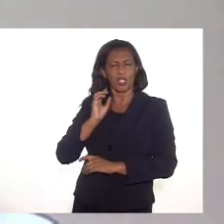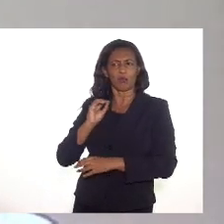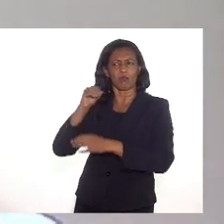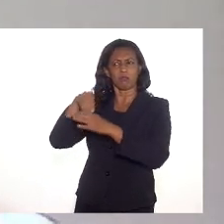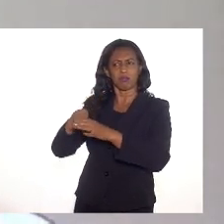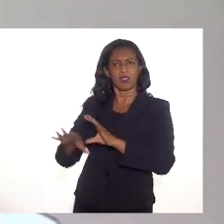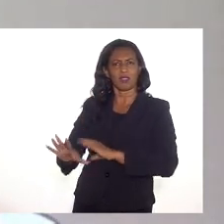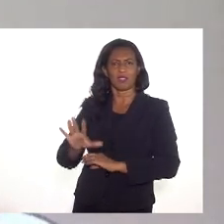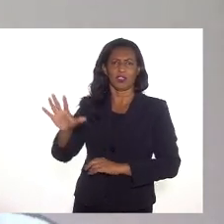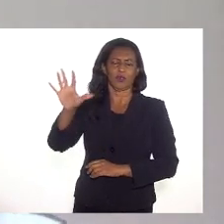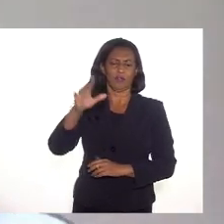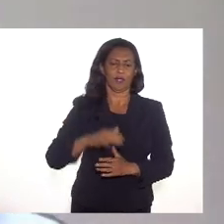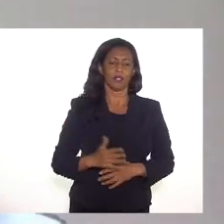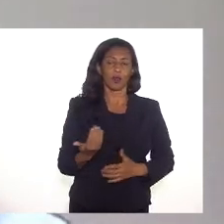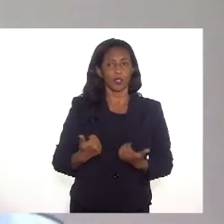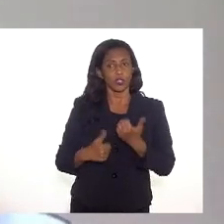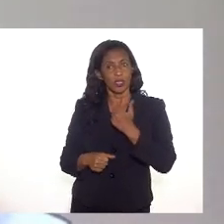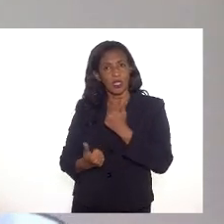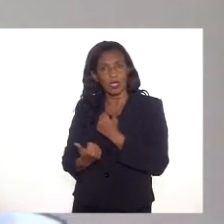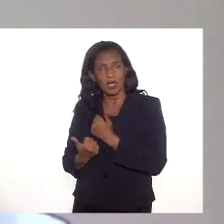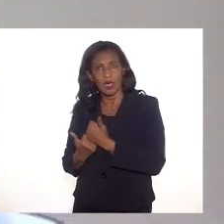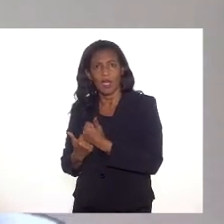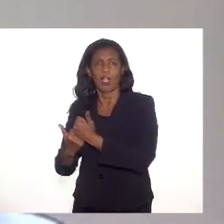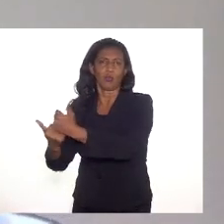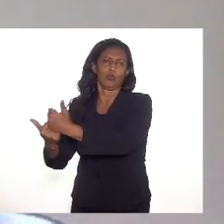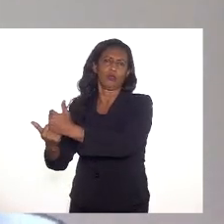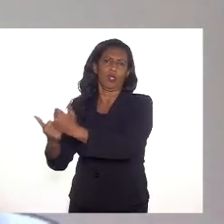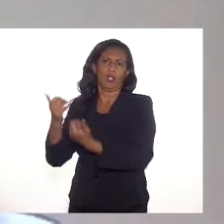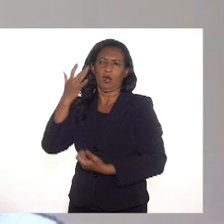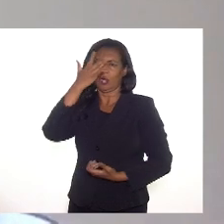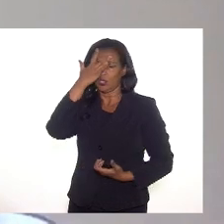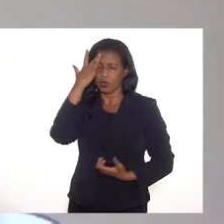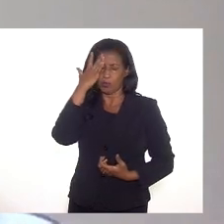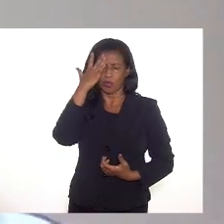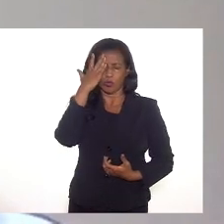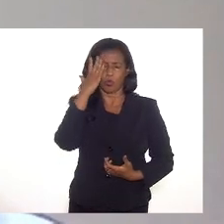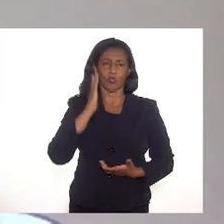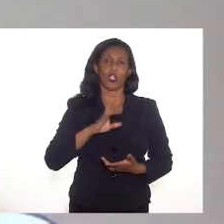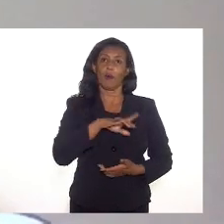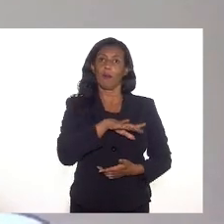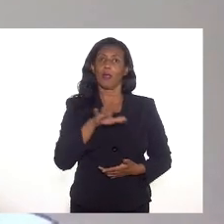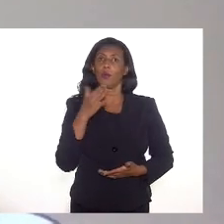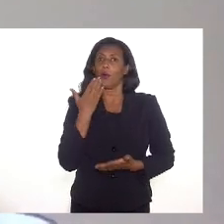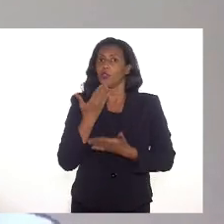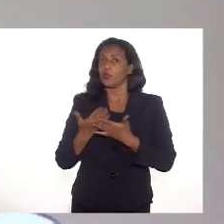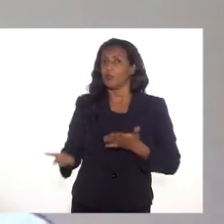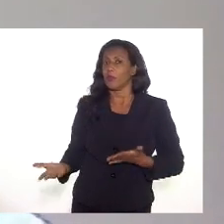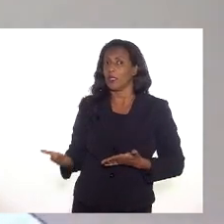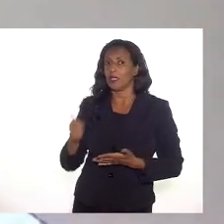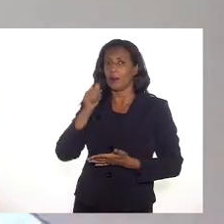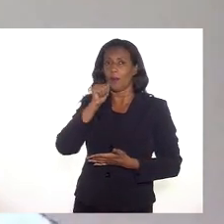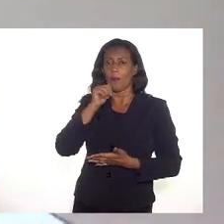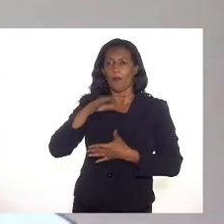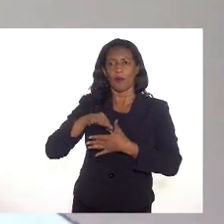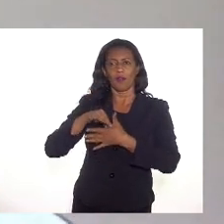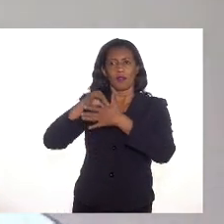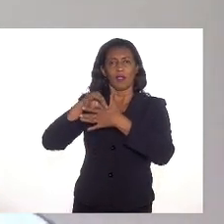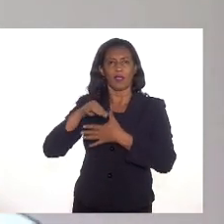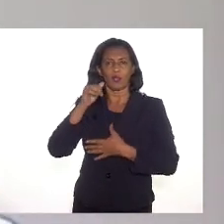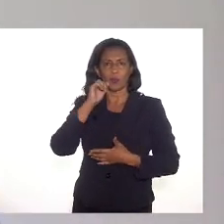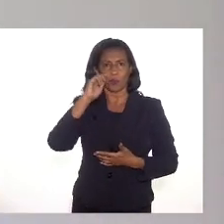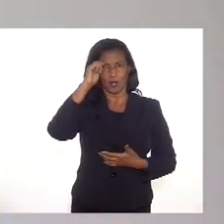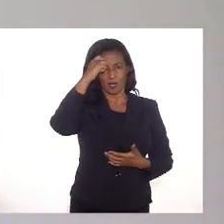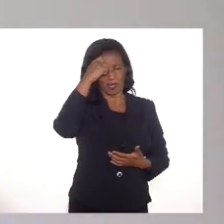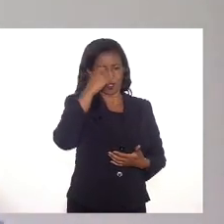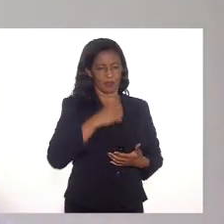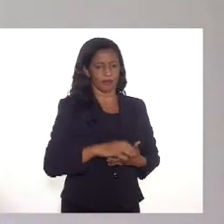desses territórios de modo geral mas não perder de vista aqueles que são liderados comandados chefiados por mulheres negras nesses territórios por isso